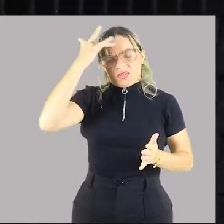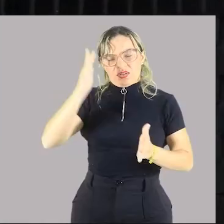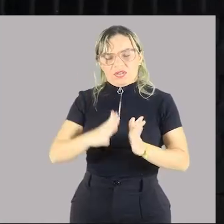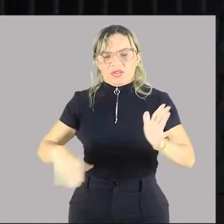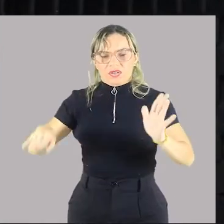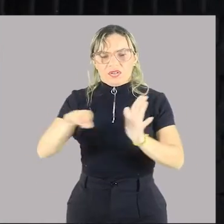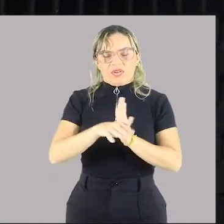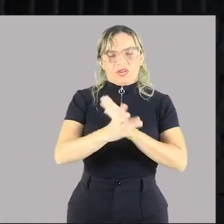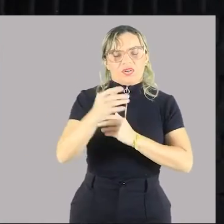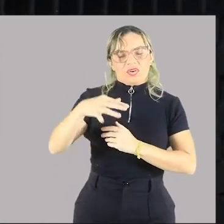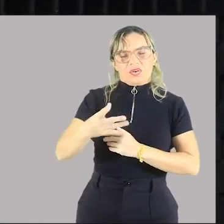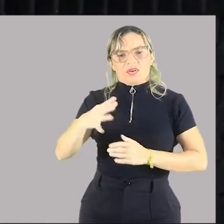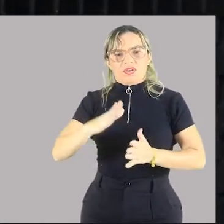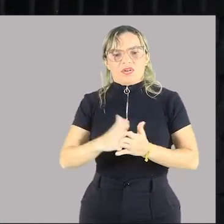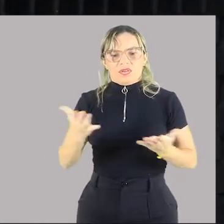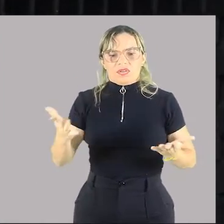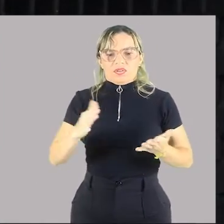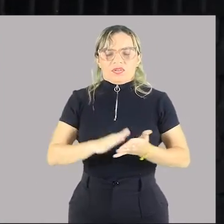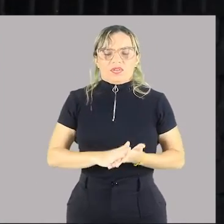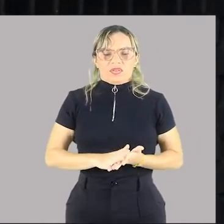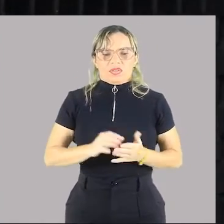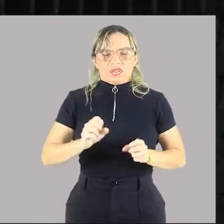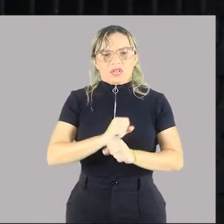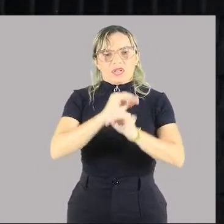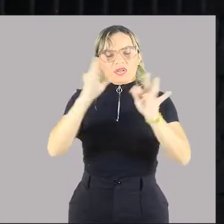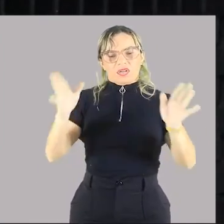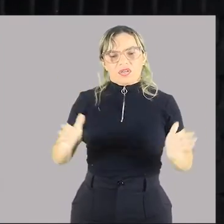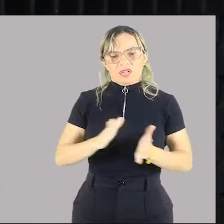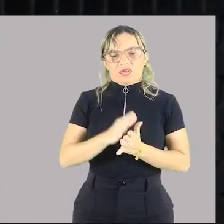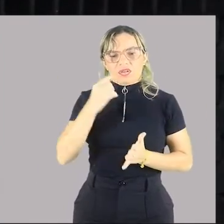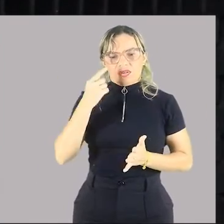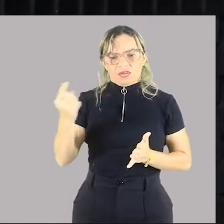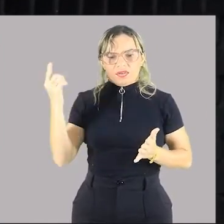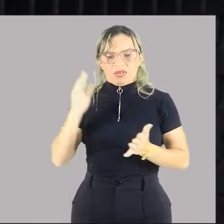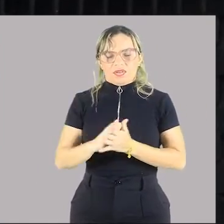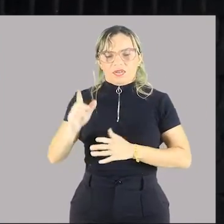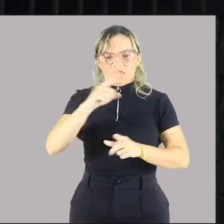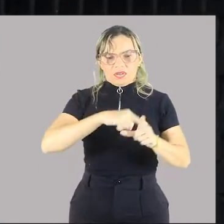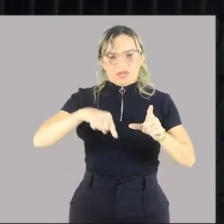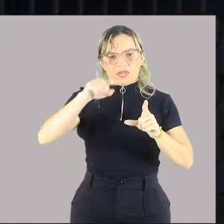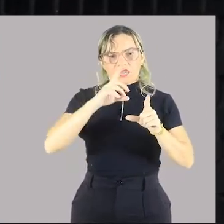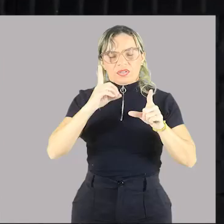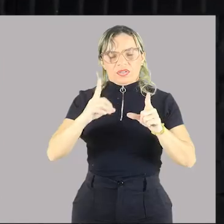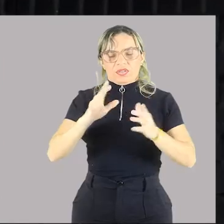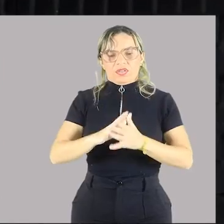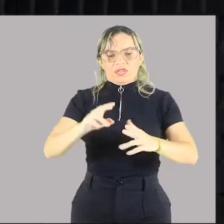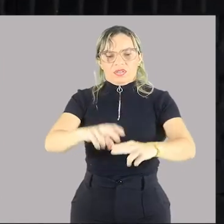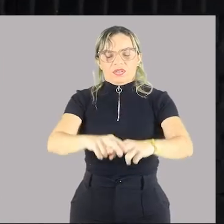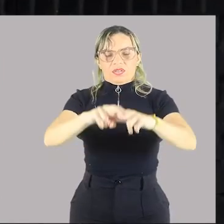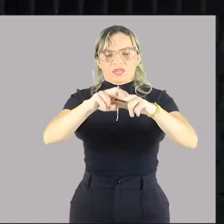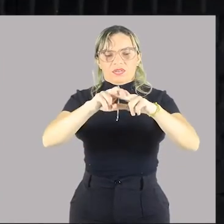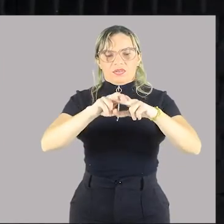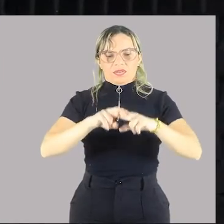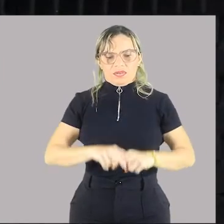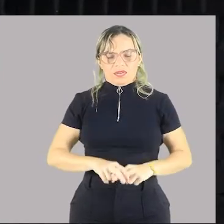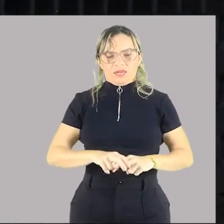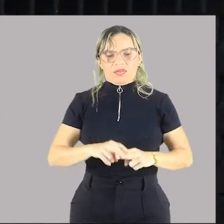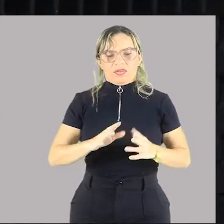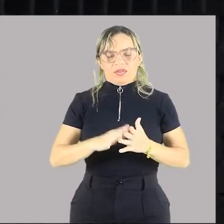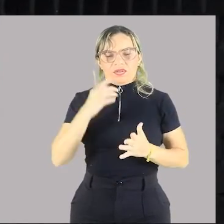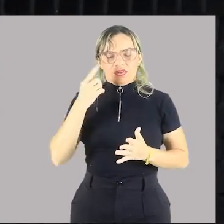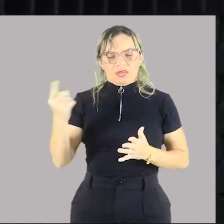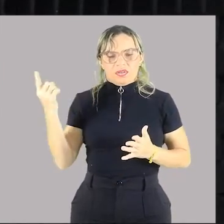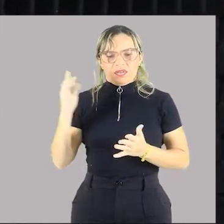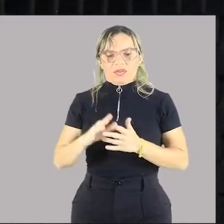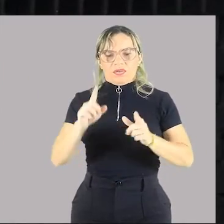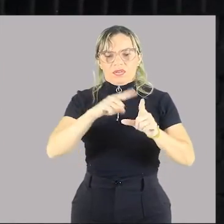ou seja, as pessoas que vão eventualmente lhe visitar. Então, por isso, galera, a resposta correta é